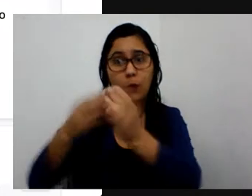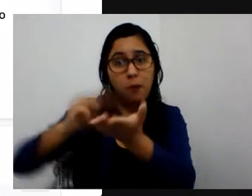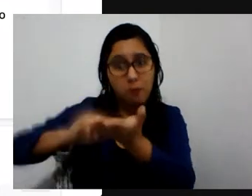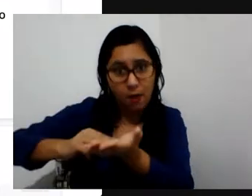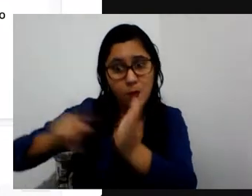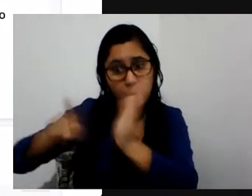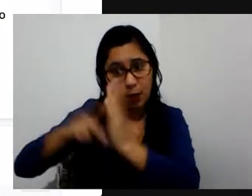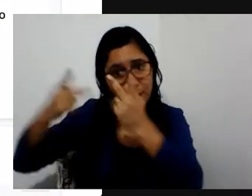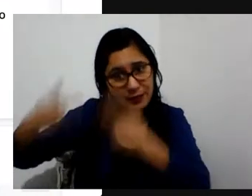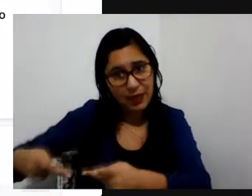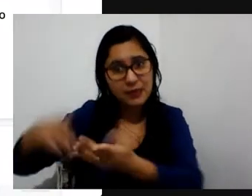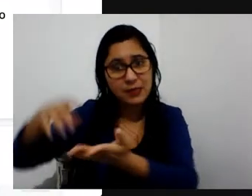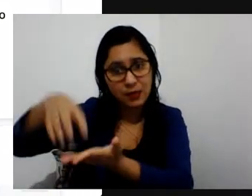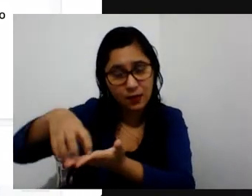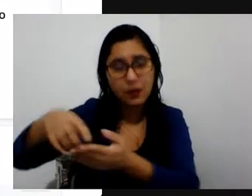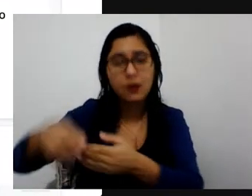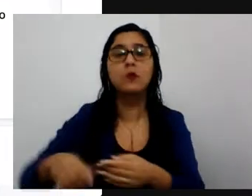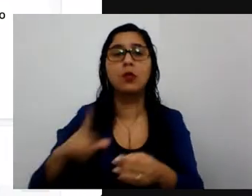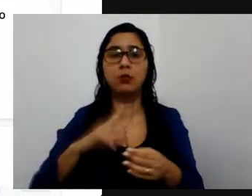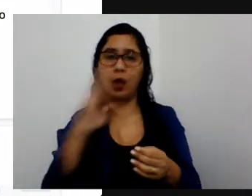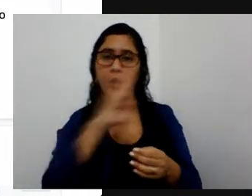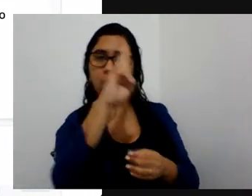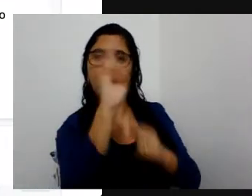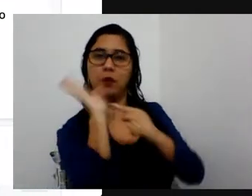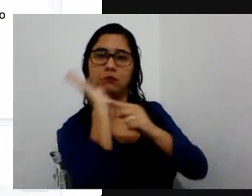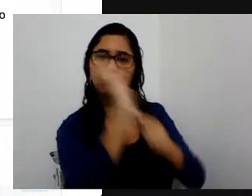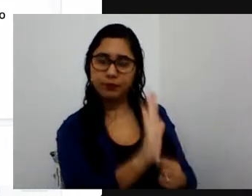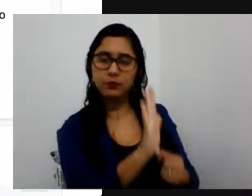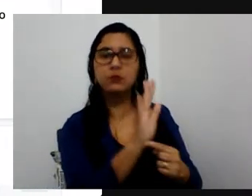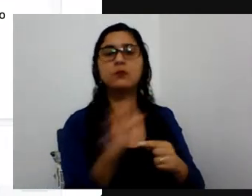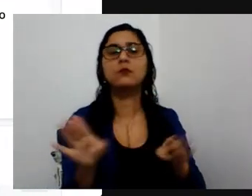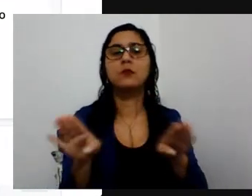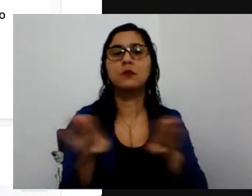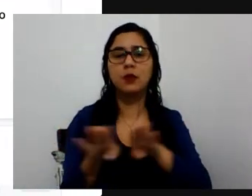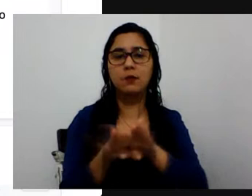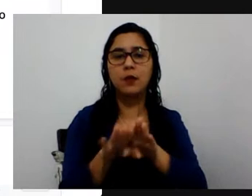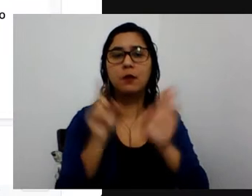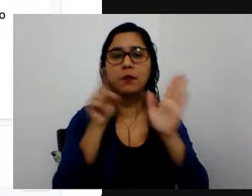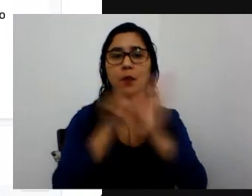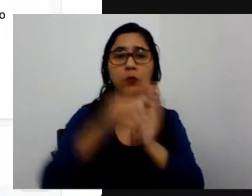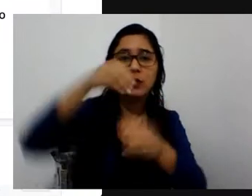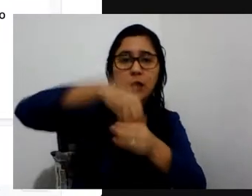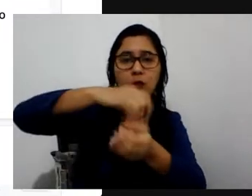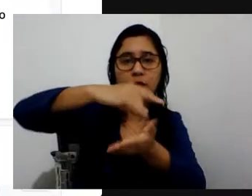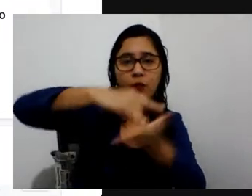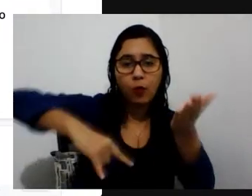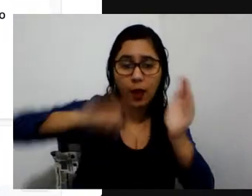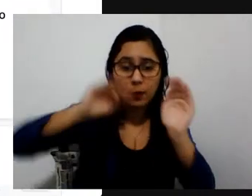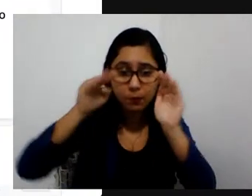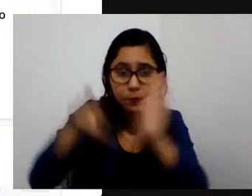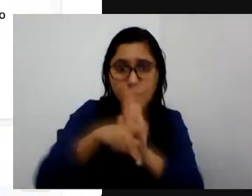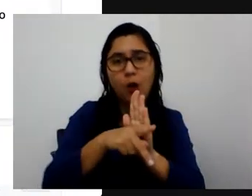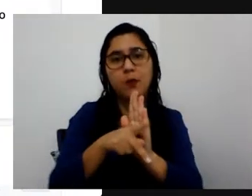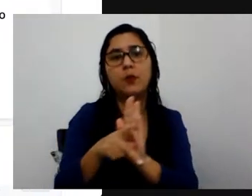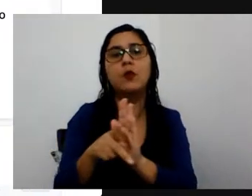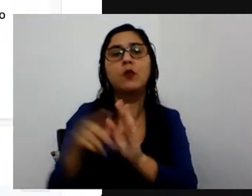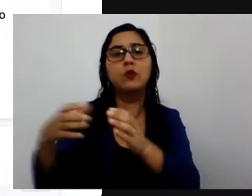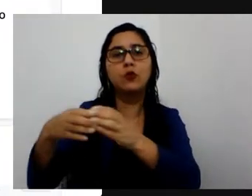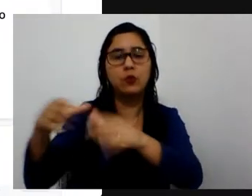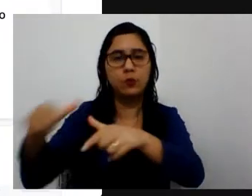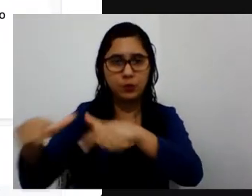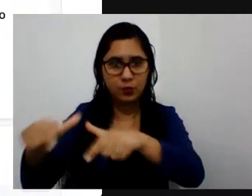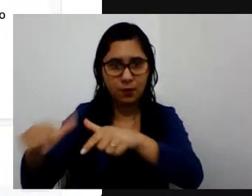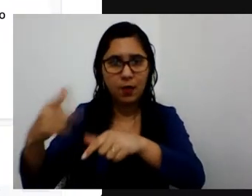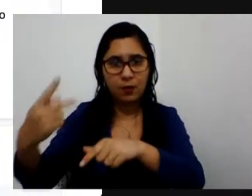debate, estar devidamente identificada e realizada no formulário específico da categoria, item 1